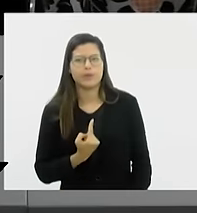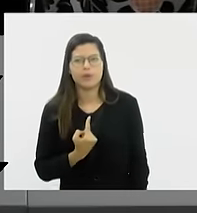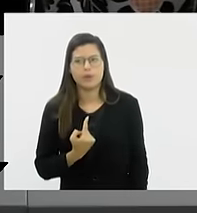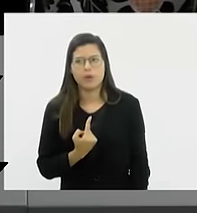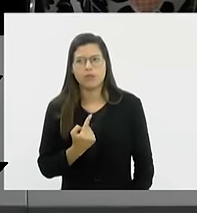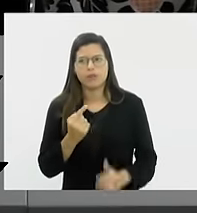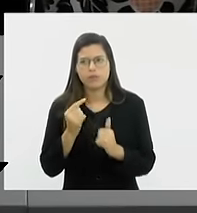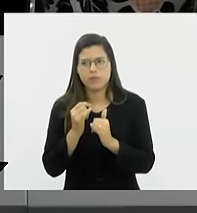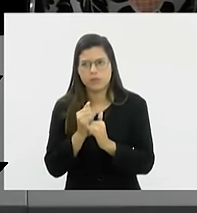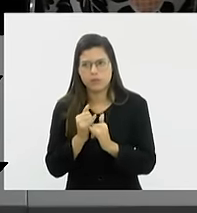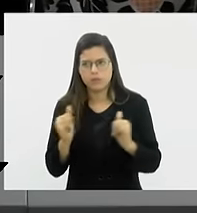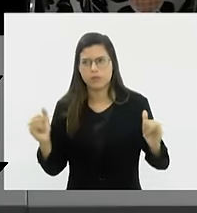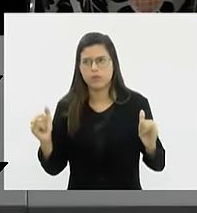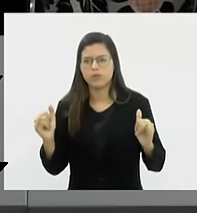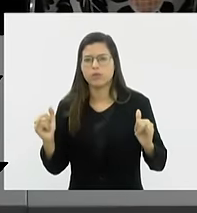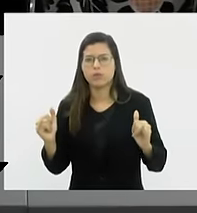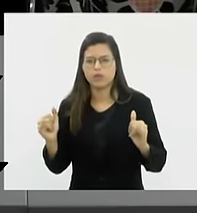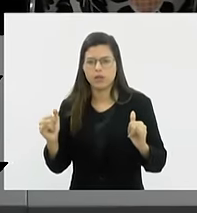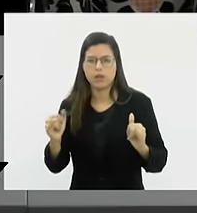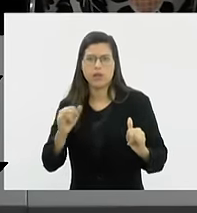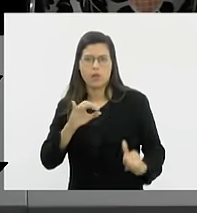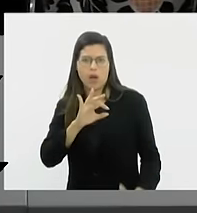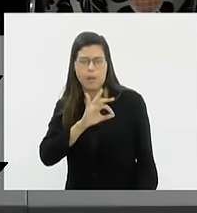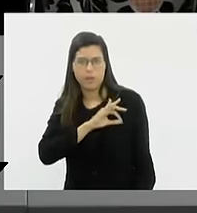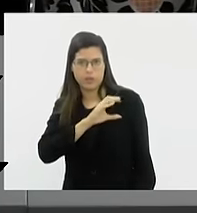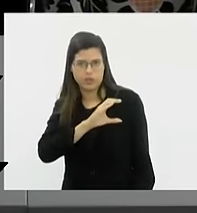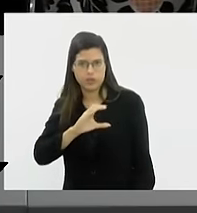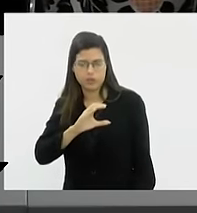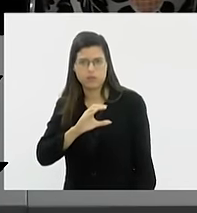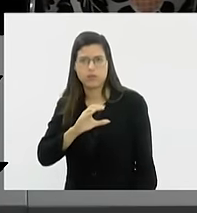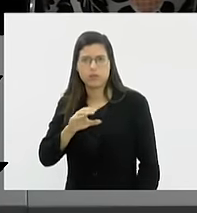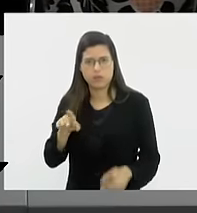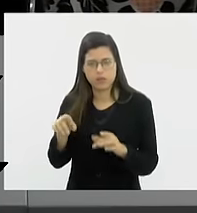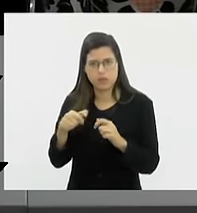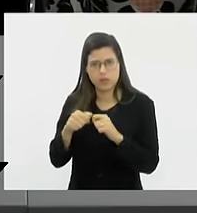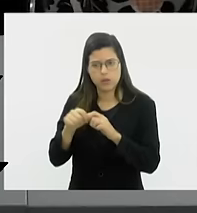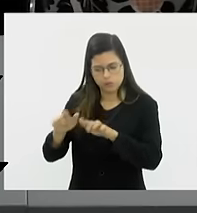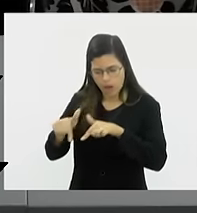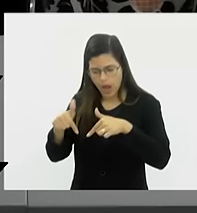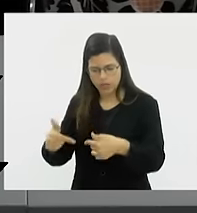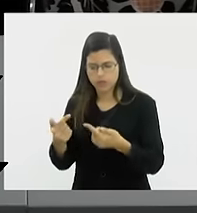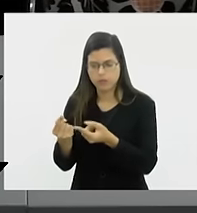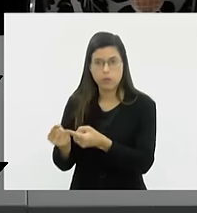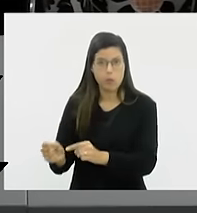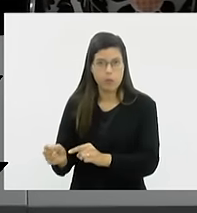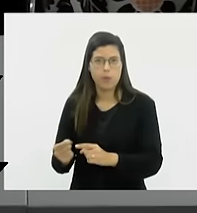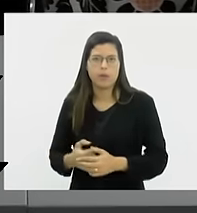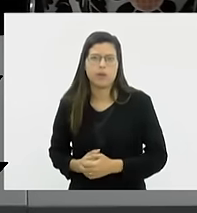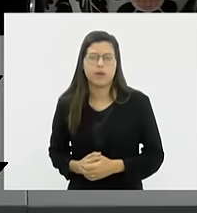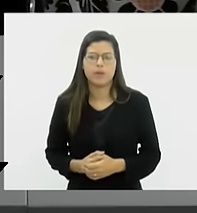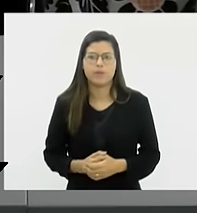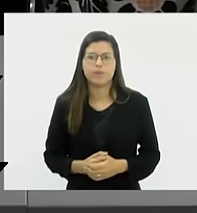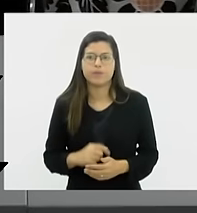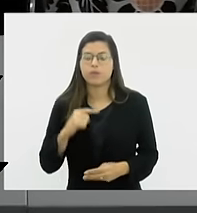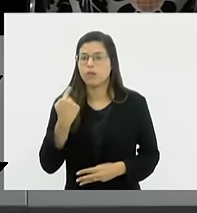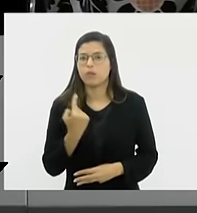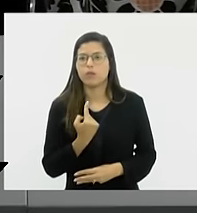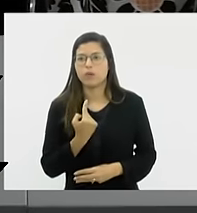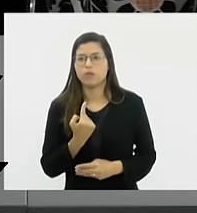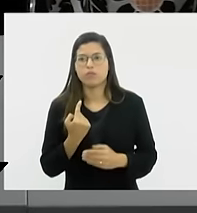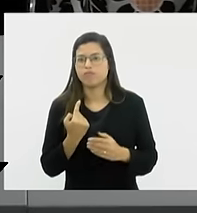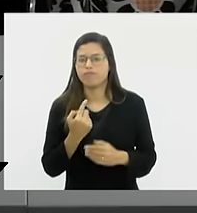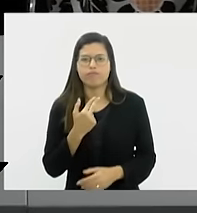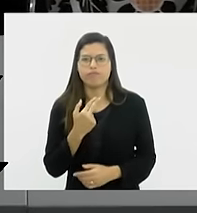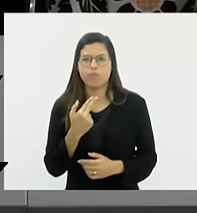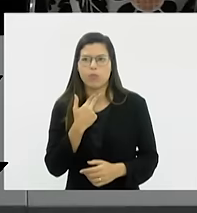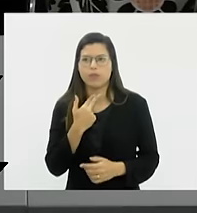noticiando a DRACO, a Polícia Civil, e buscando fazer operações, e nós não estávamos fazendo